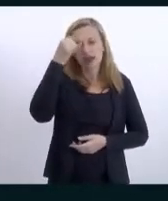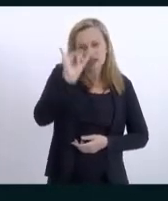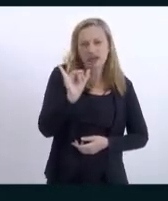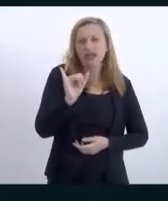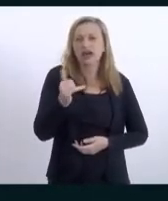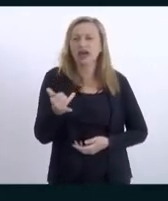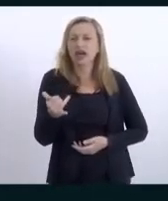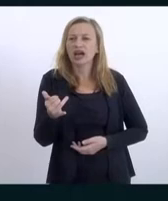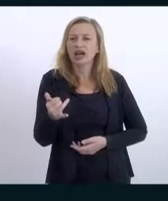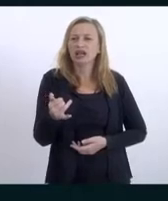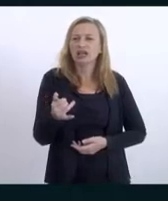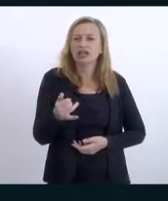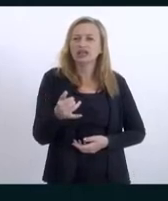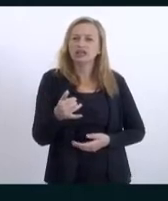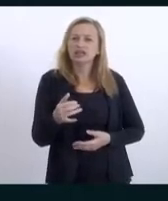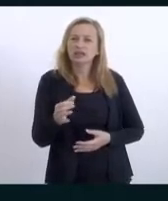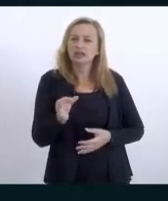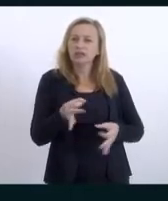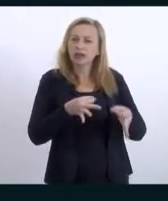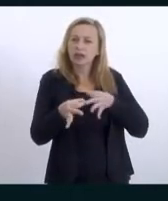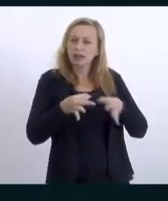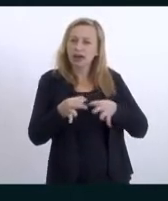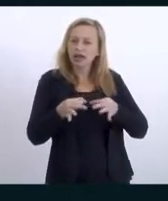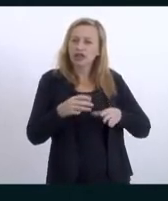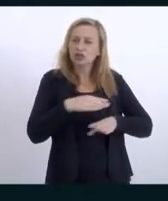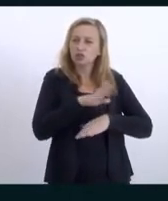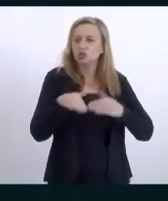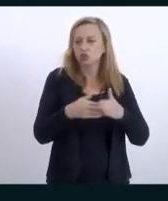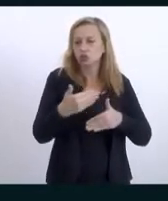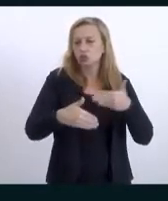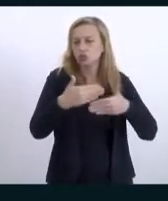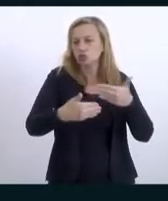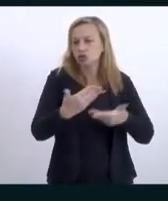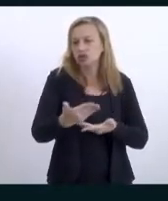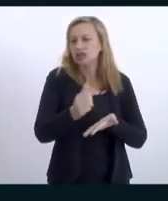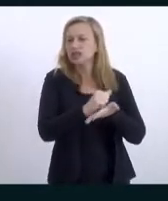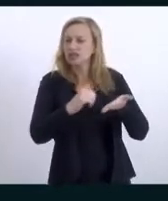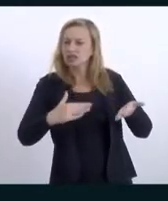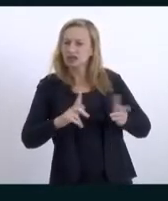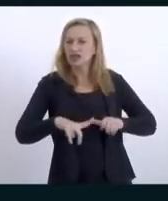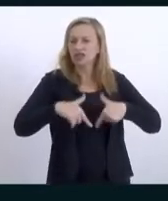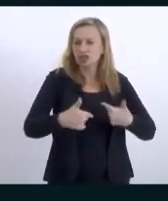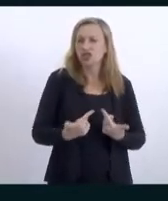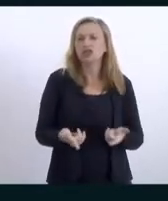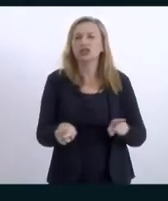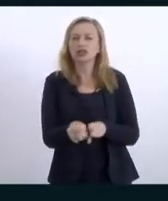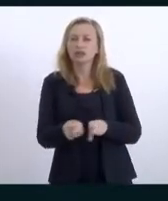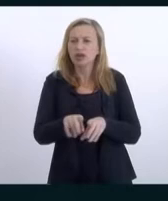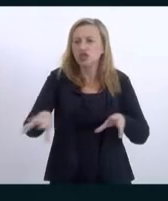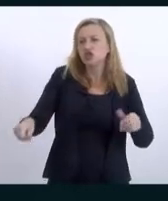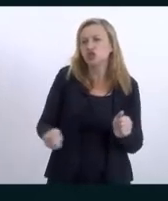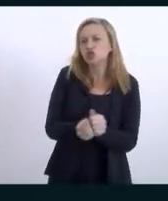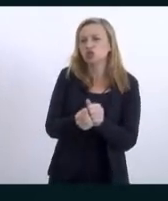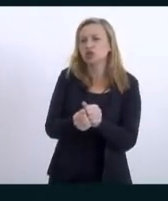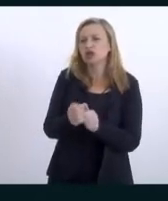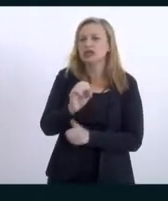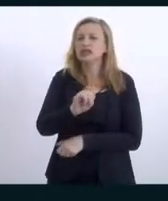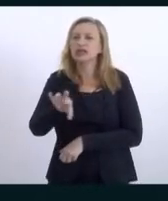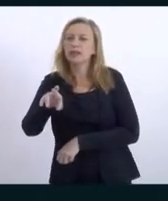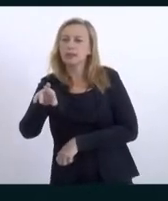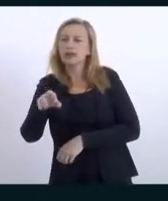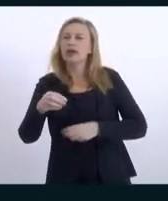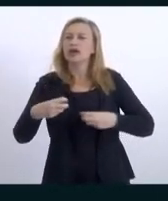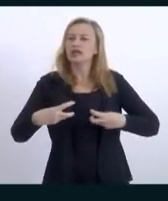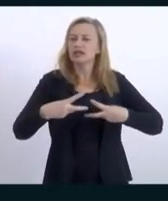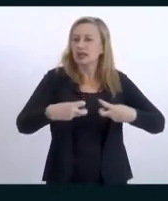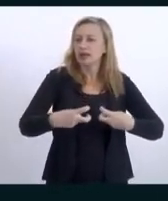para legalizar os processos e alavancar as atividades, onde também envolveu o SEBRAE. Acho que